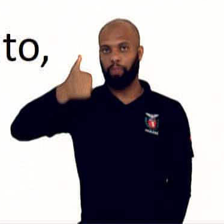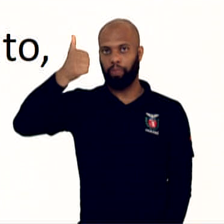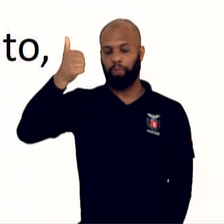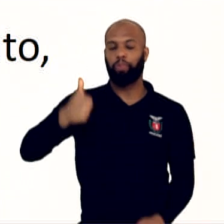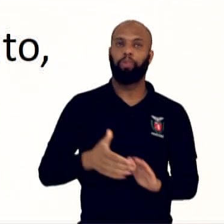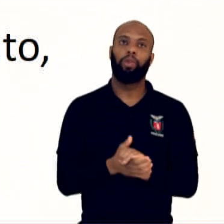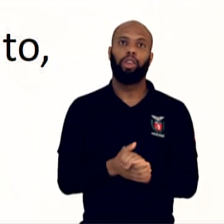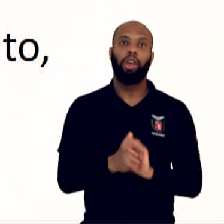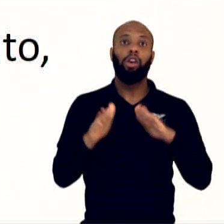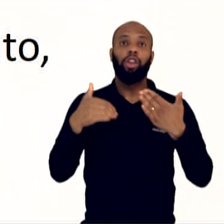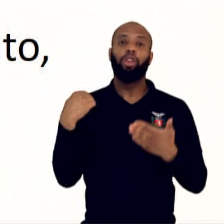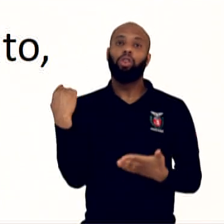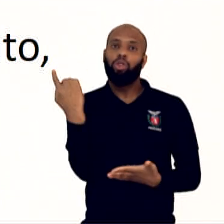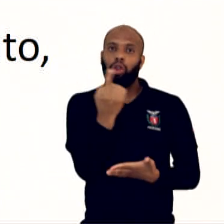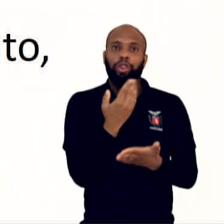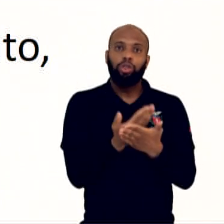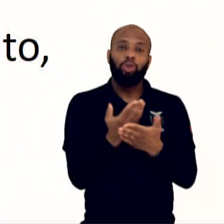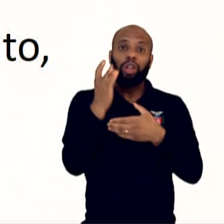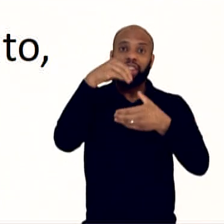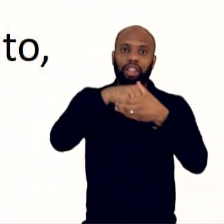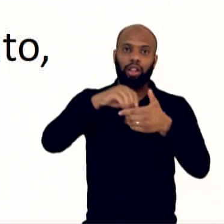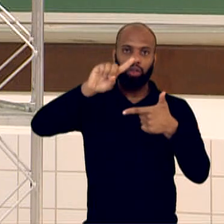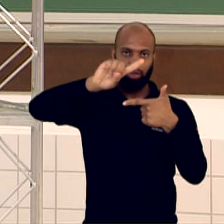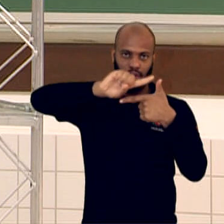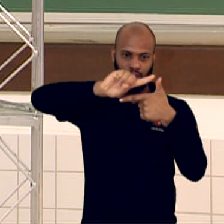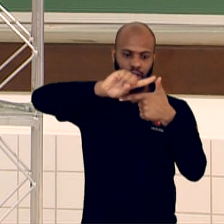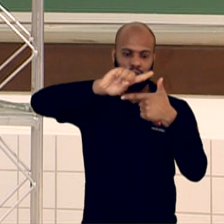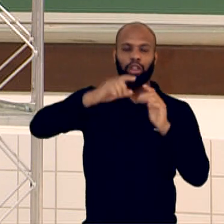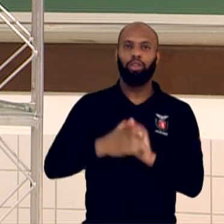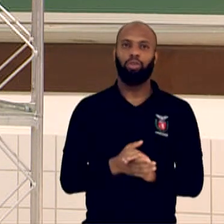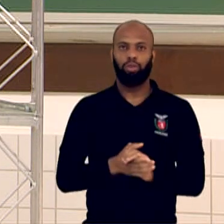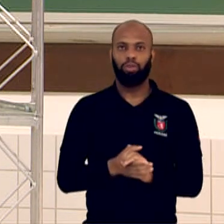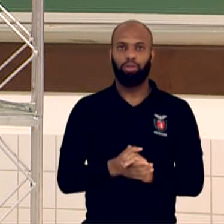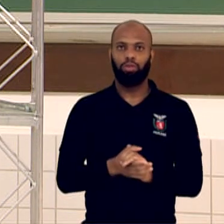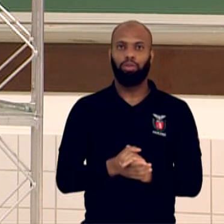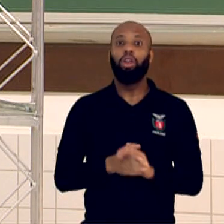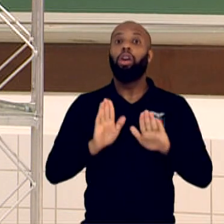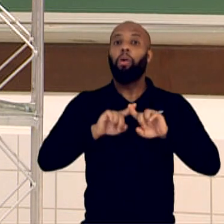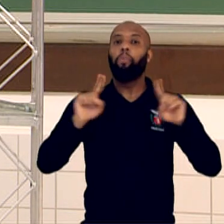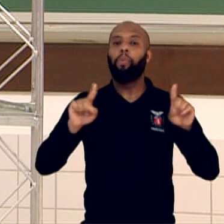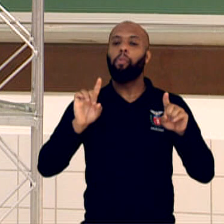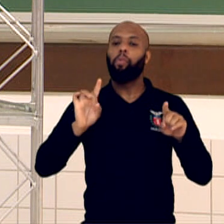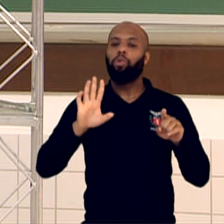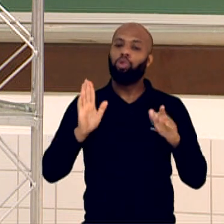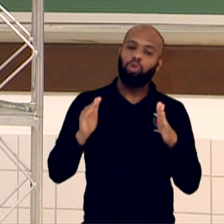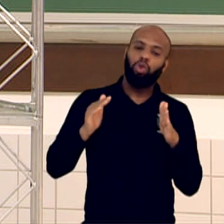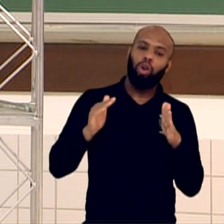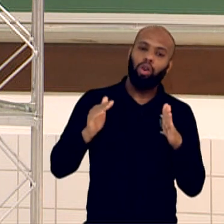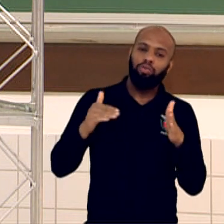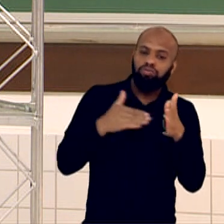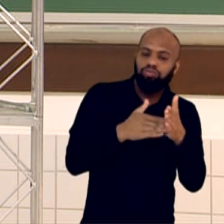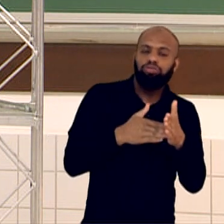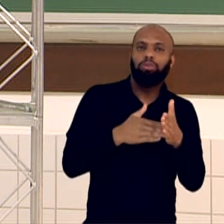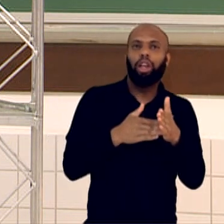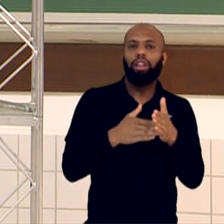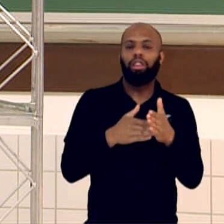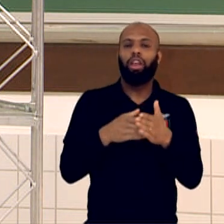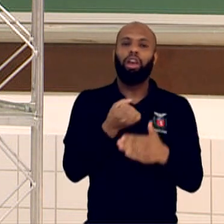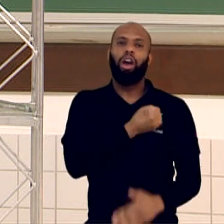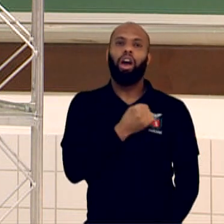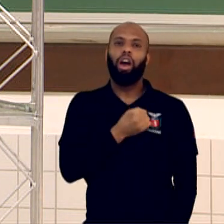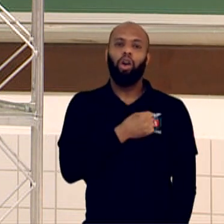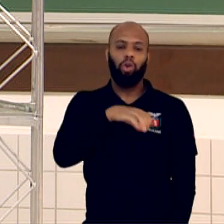a trigonometria no triângulo retângulo, né? Naquele momento, a gente se limitou a trabalhar com ângulos agudos, que são